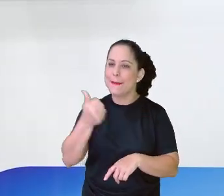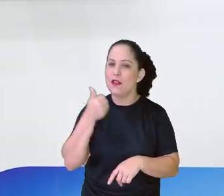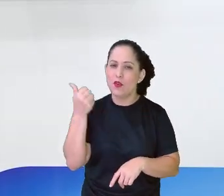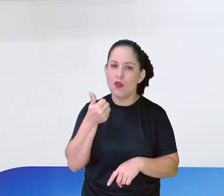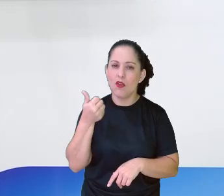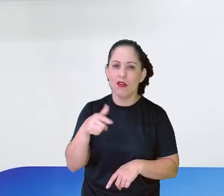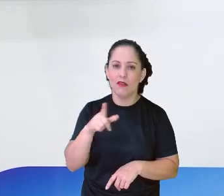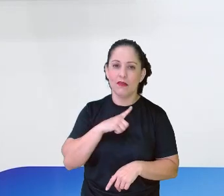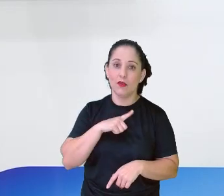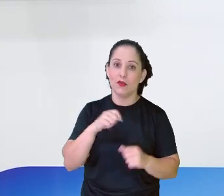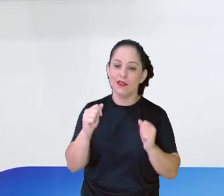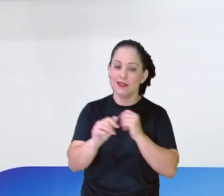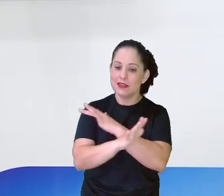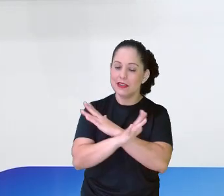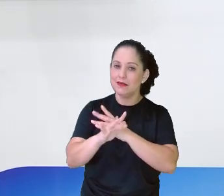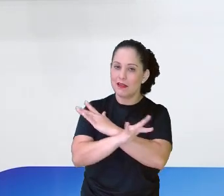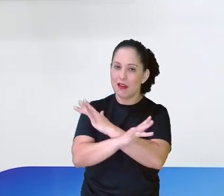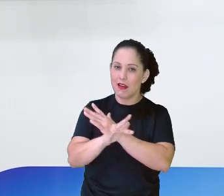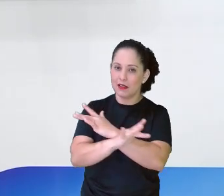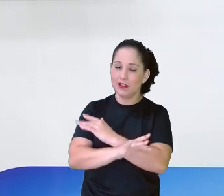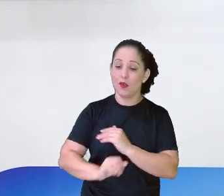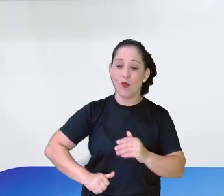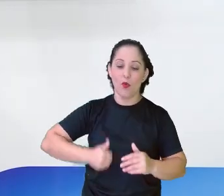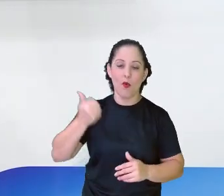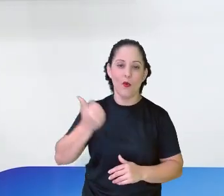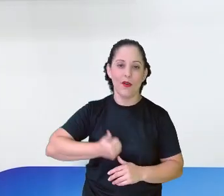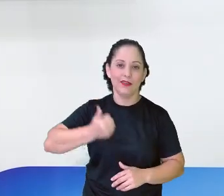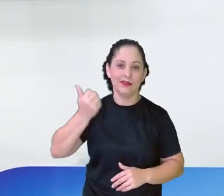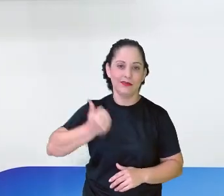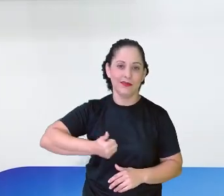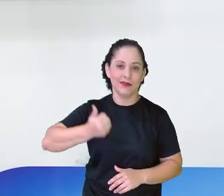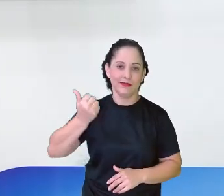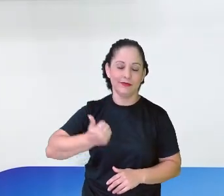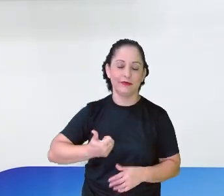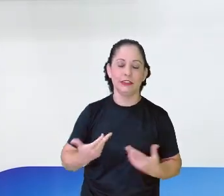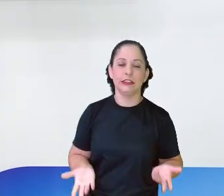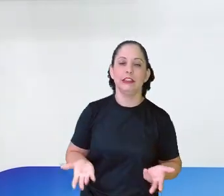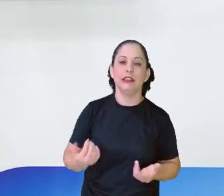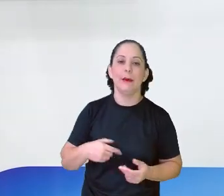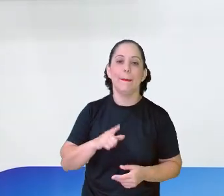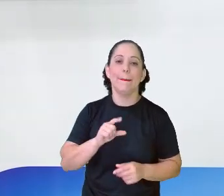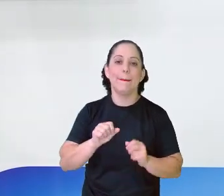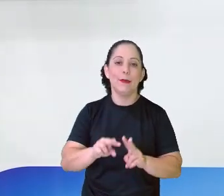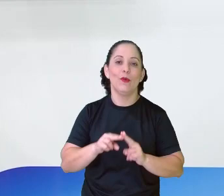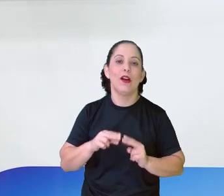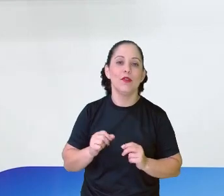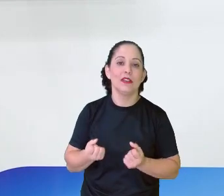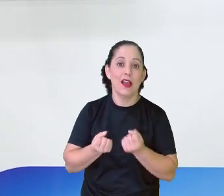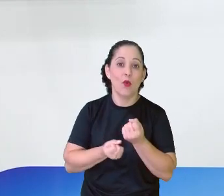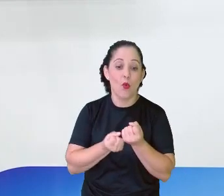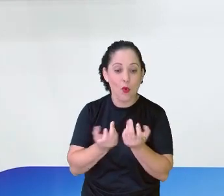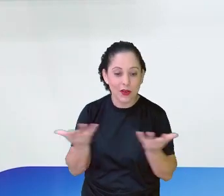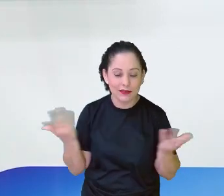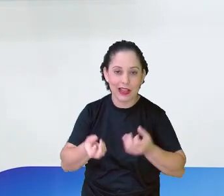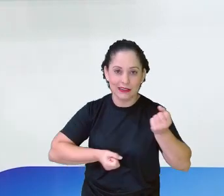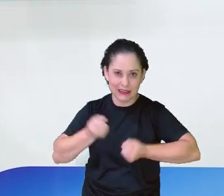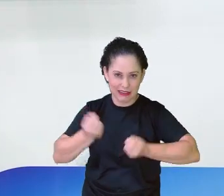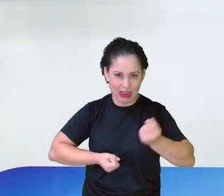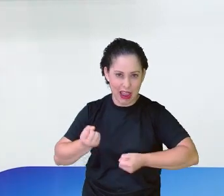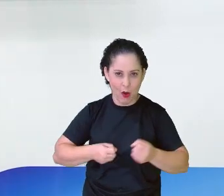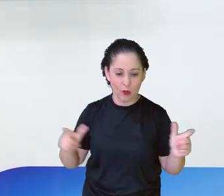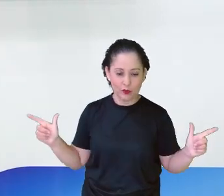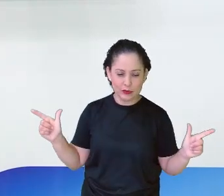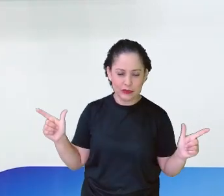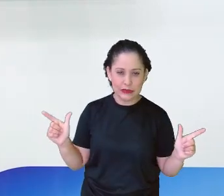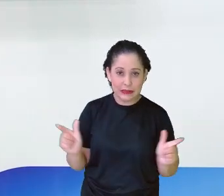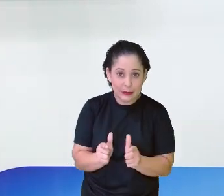é um transporte público de qualidade. Por quê? Diminui a quantidade de carros na rua, mais transporte